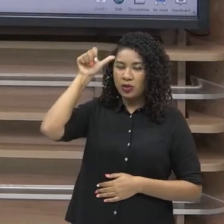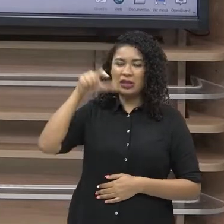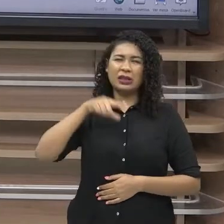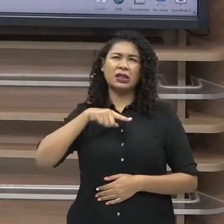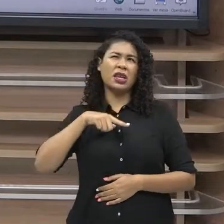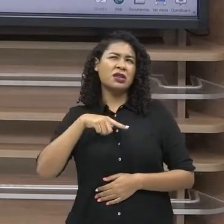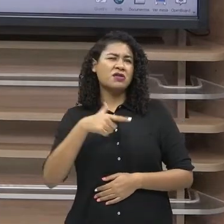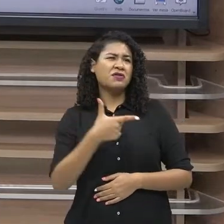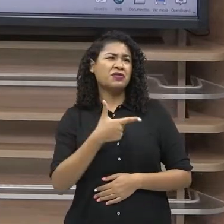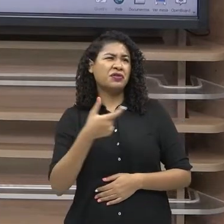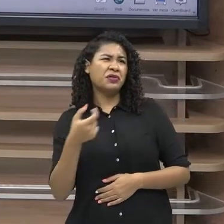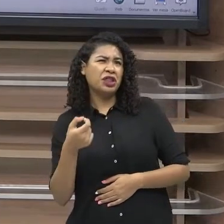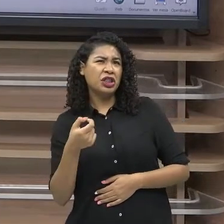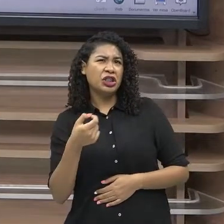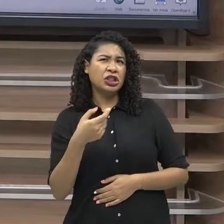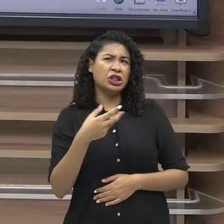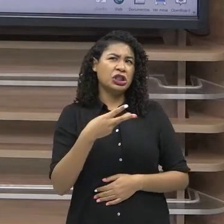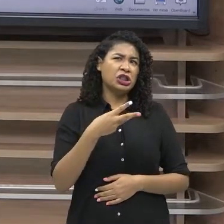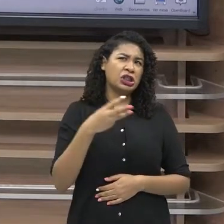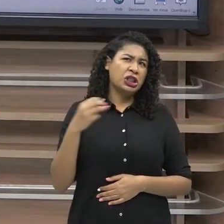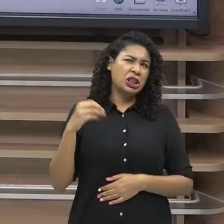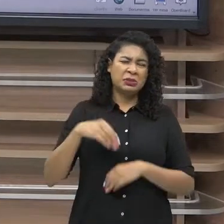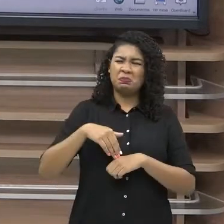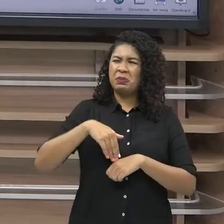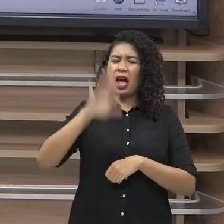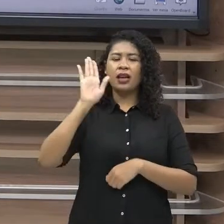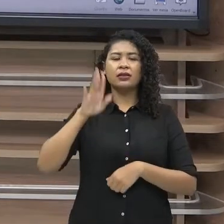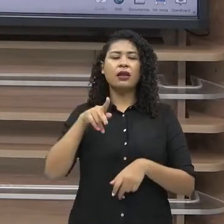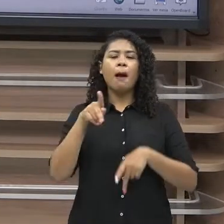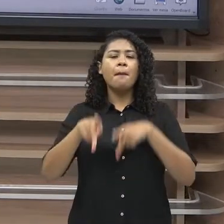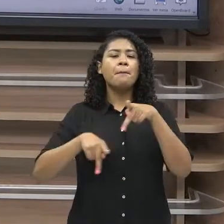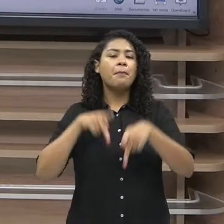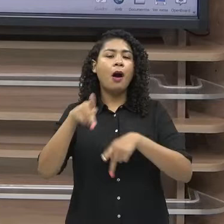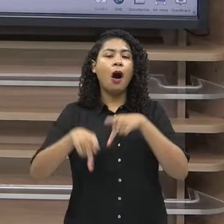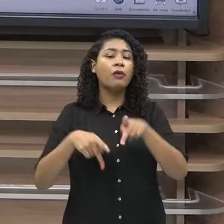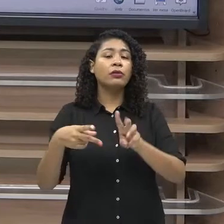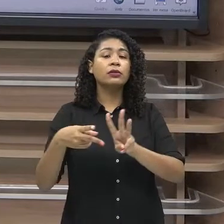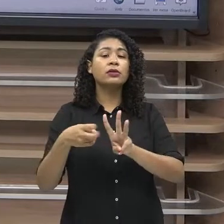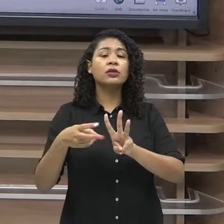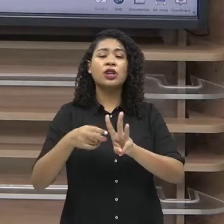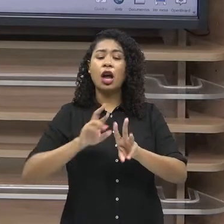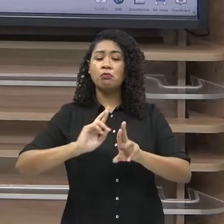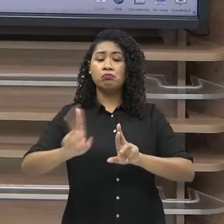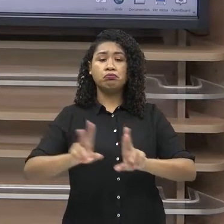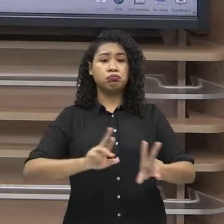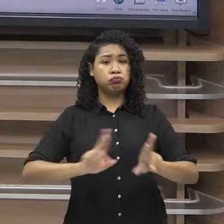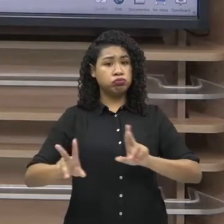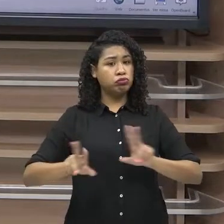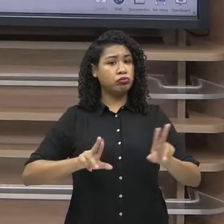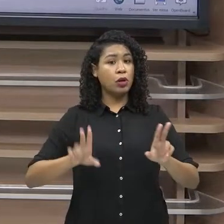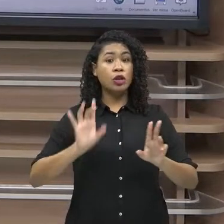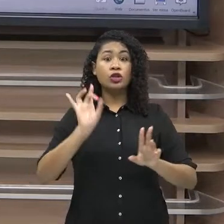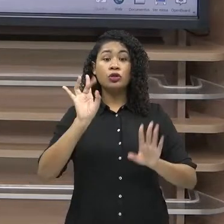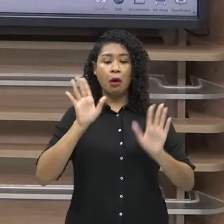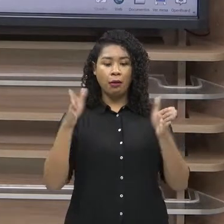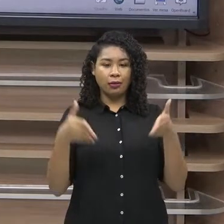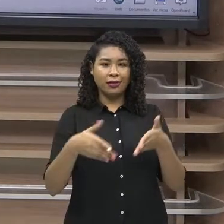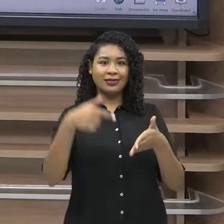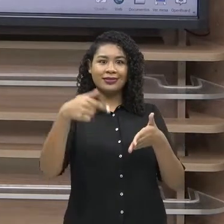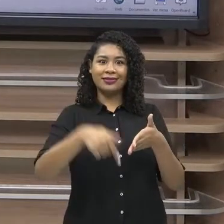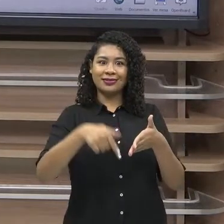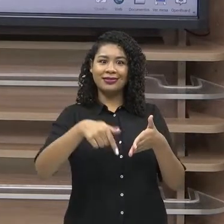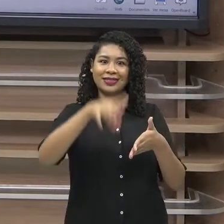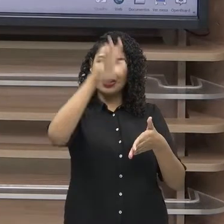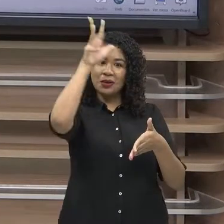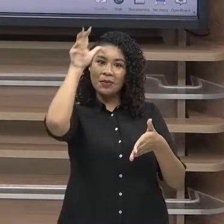20, 30 povos indígenas diferentes, né? Só o nosso estado do Amazonas. E talvez é o estado que tem